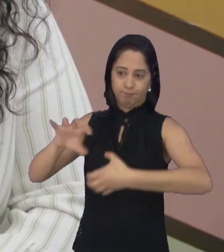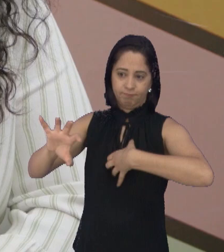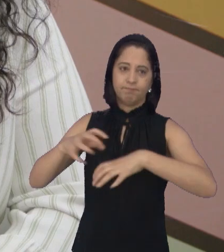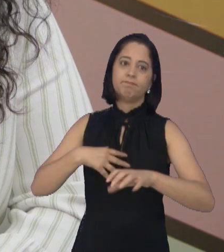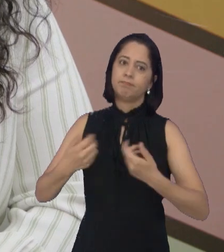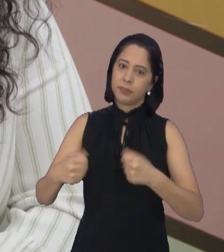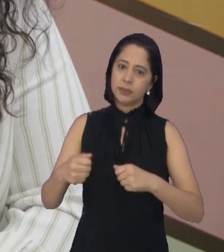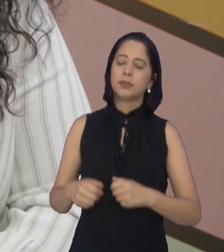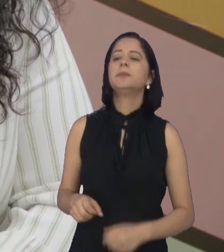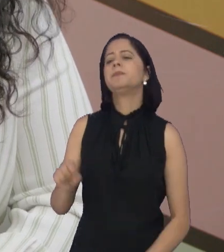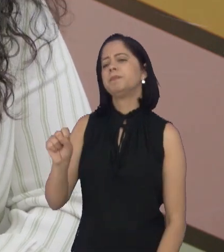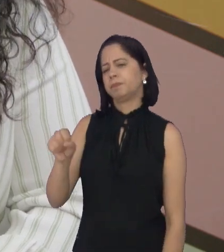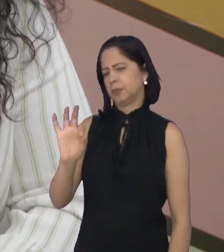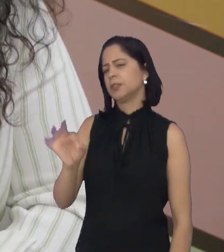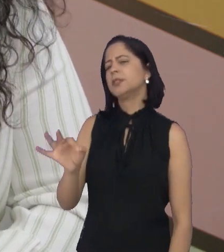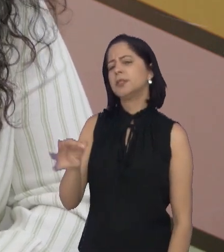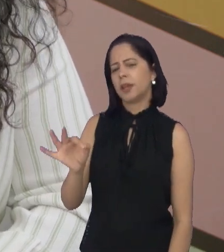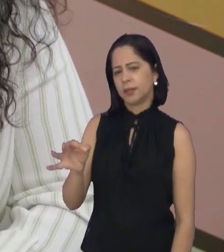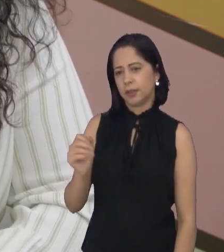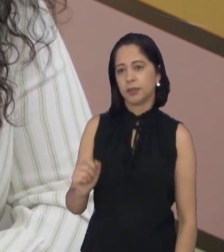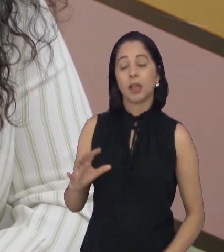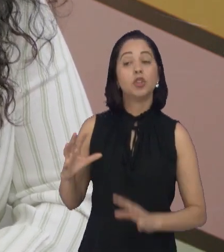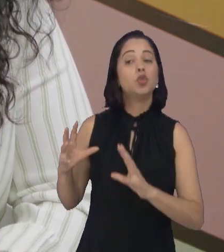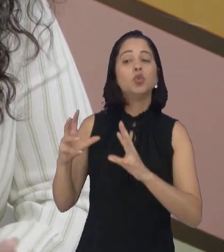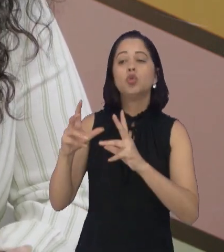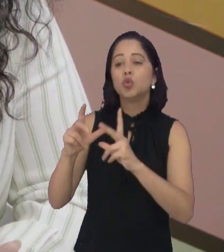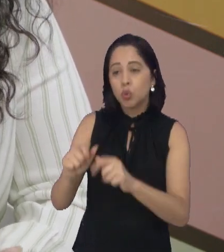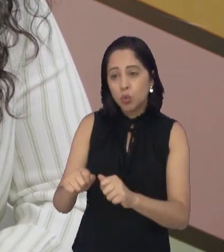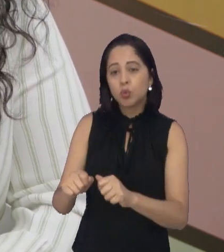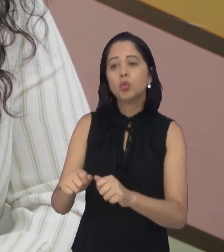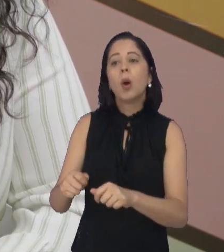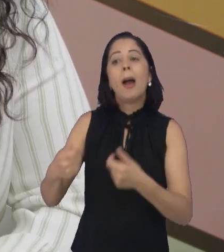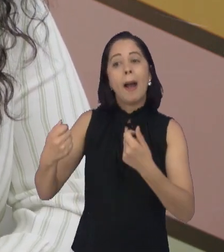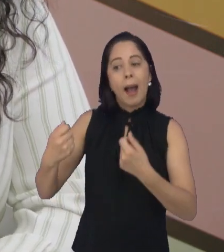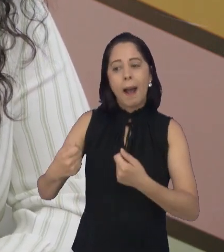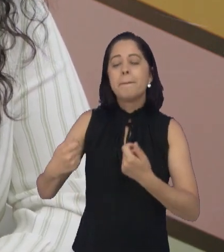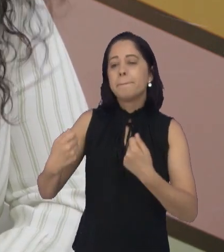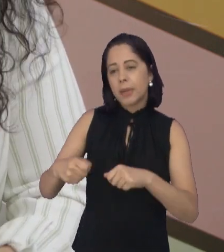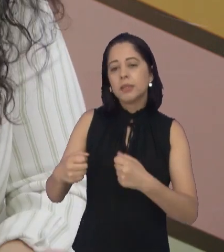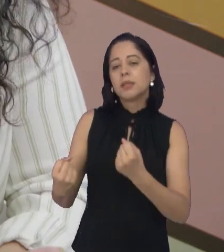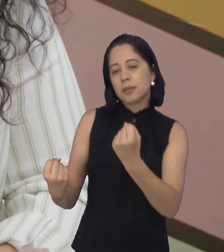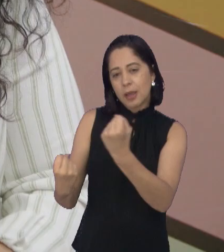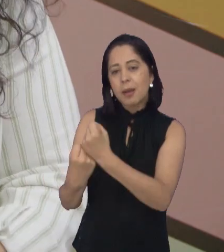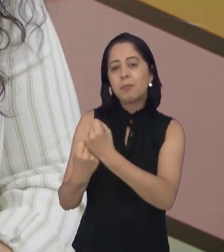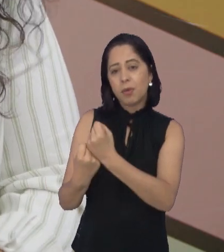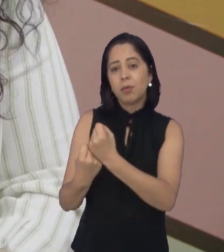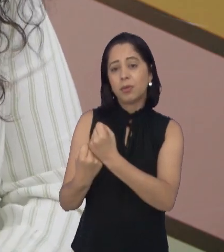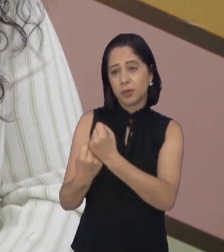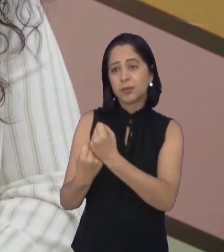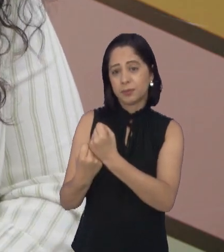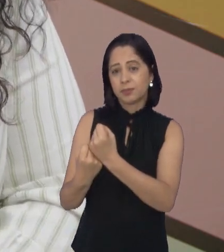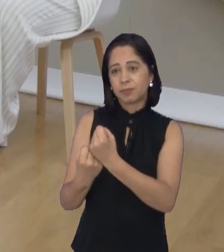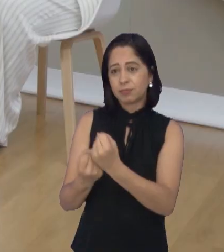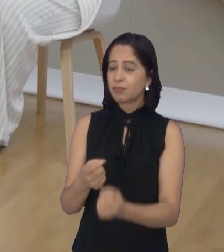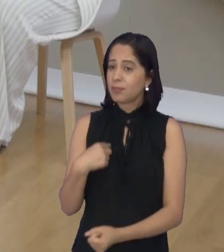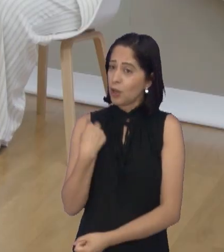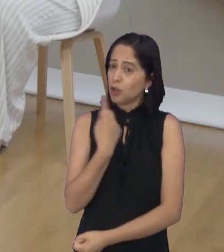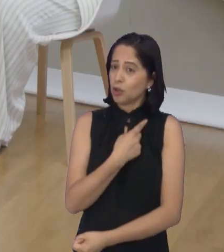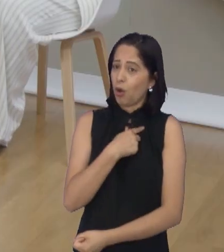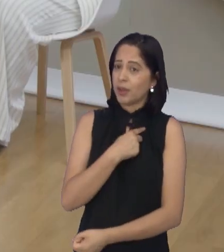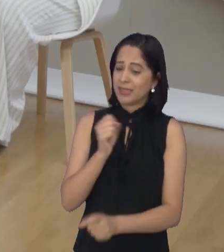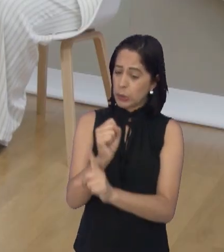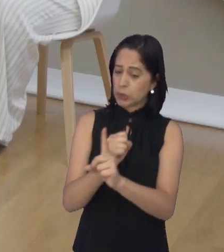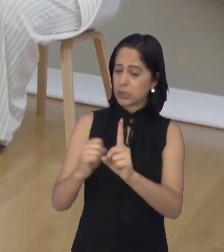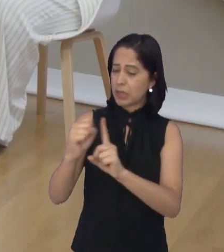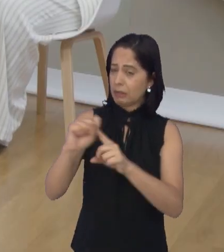com certeza. Eu acho que para tudo que a gente vai fazer na vida, a gente busca a opinião de outras pessoas, porque somos seres sociais, né? É uma